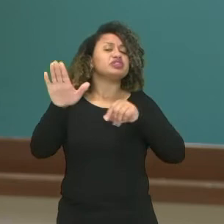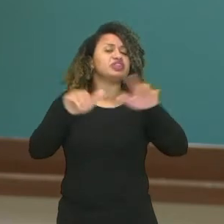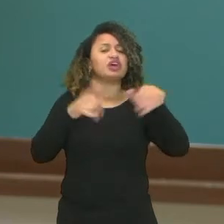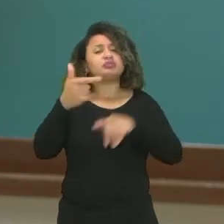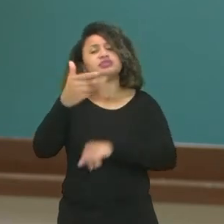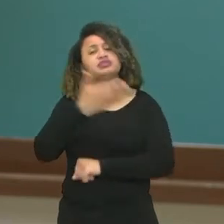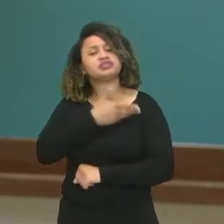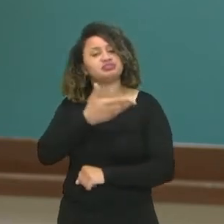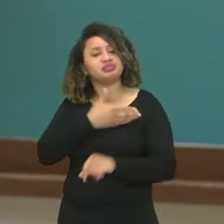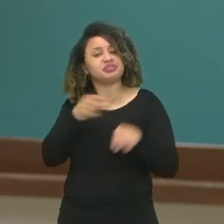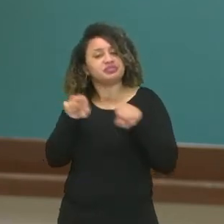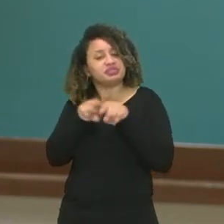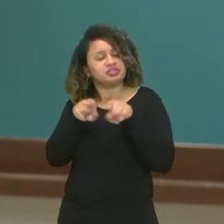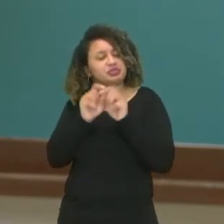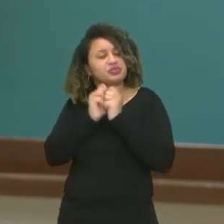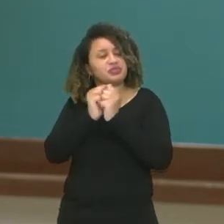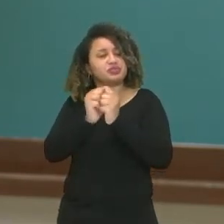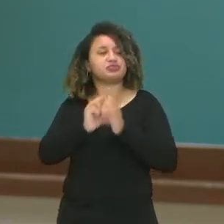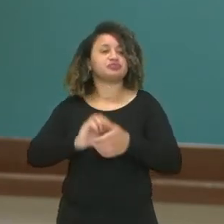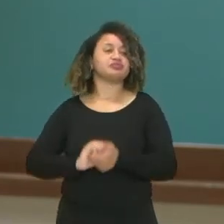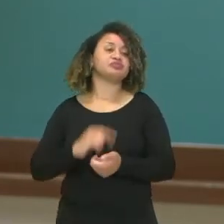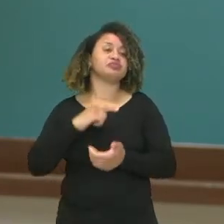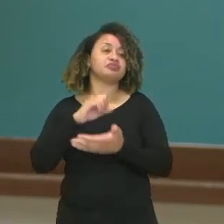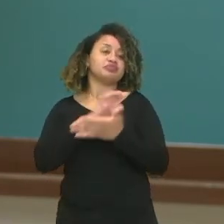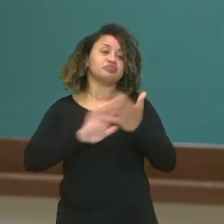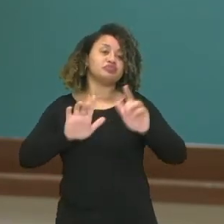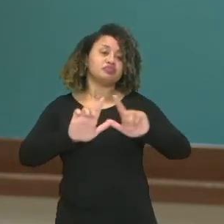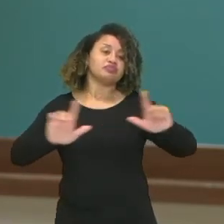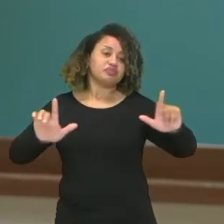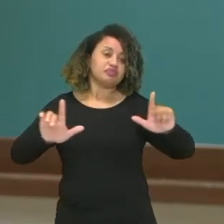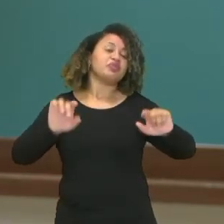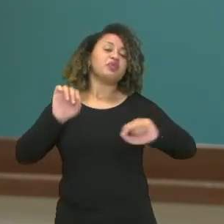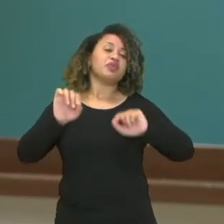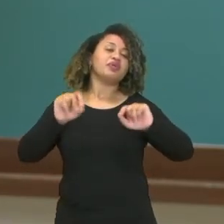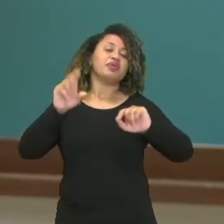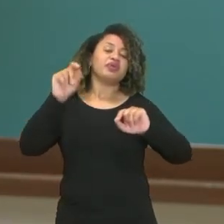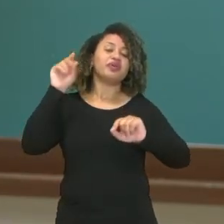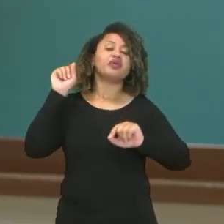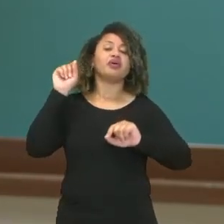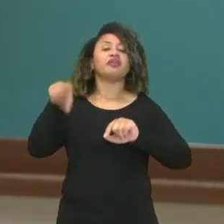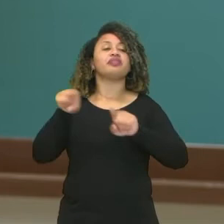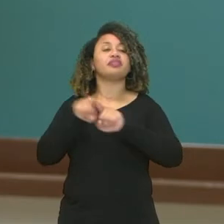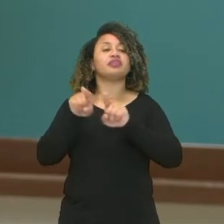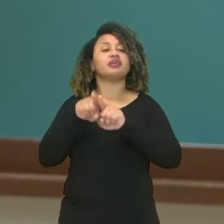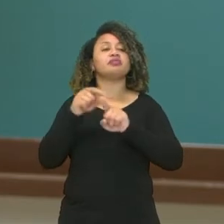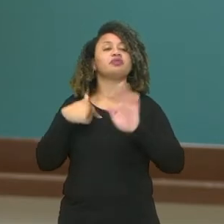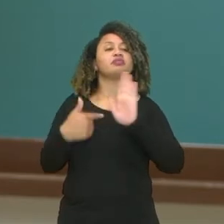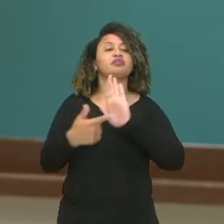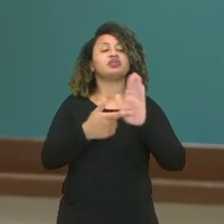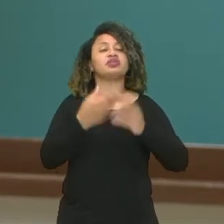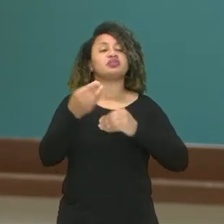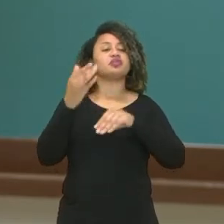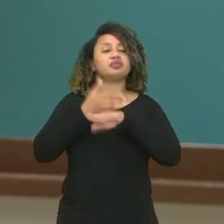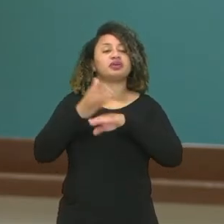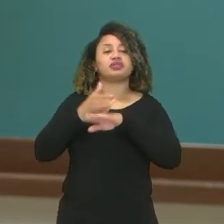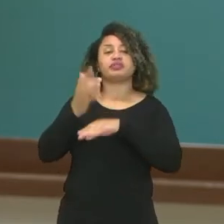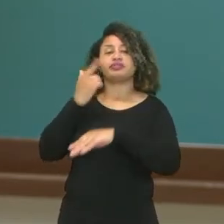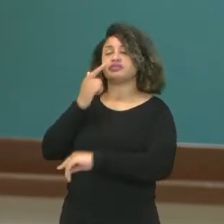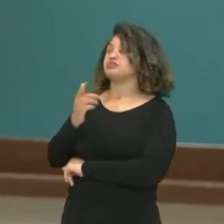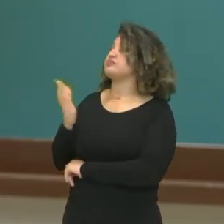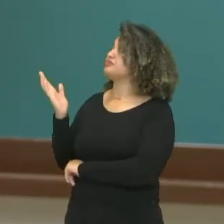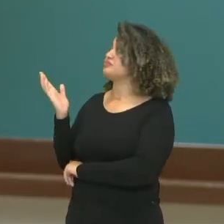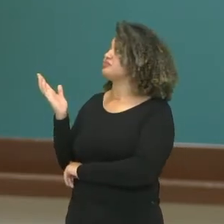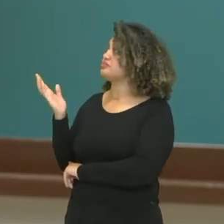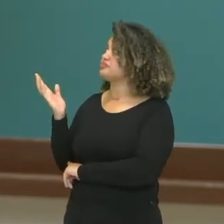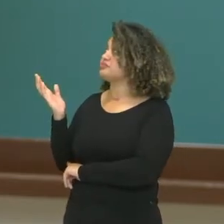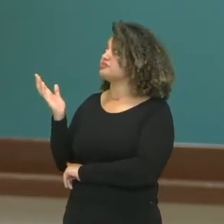também. Então aqui está uma imagem, né? Vocês podem ver a imagem preto e branco, uma imagem antiga também, retratando um pouquinho de como que era essa ginástica lá atrás,